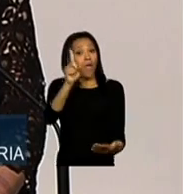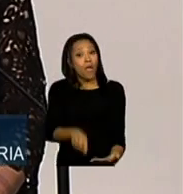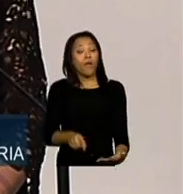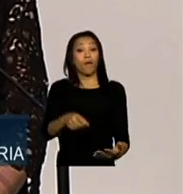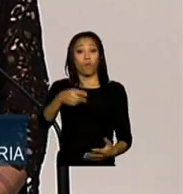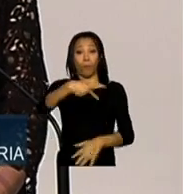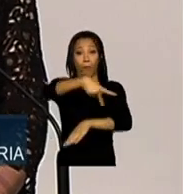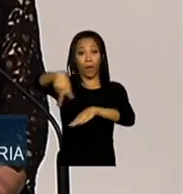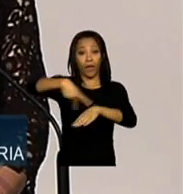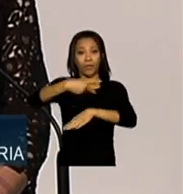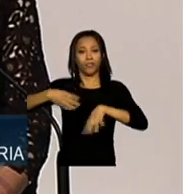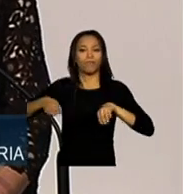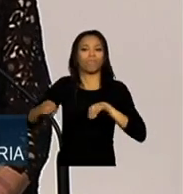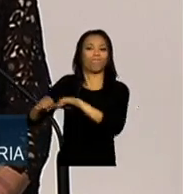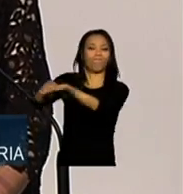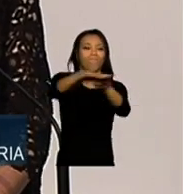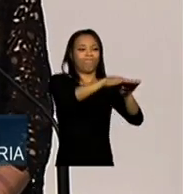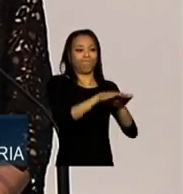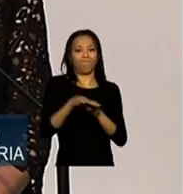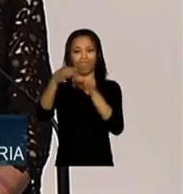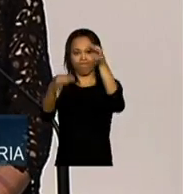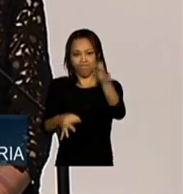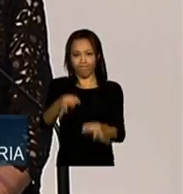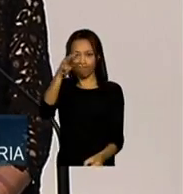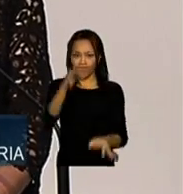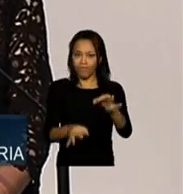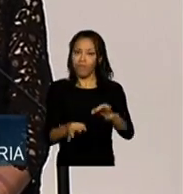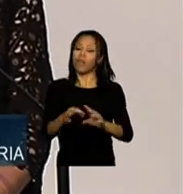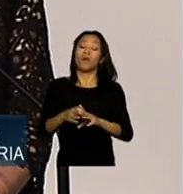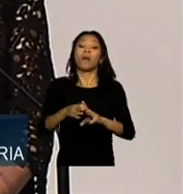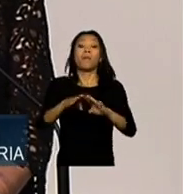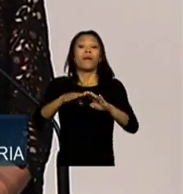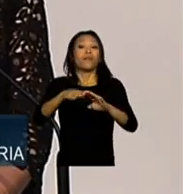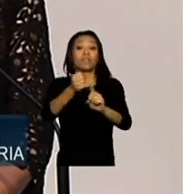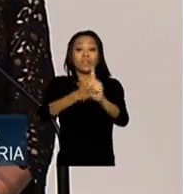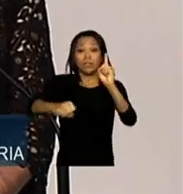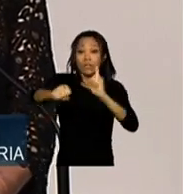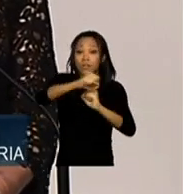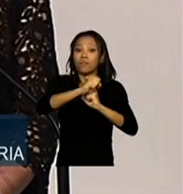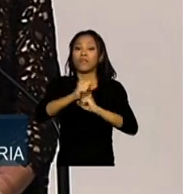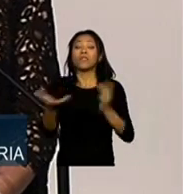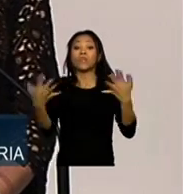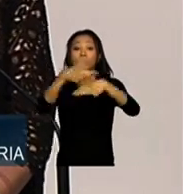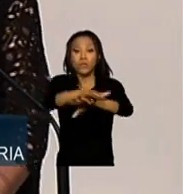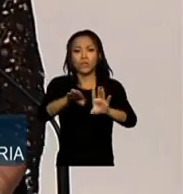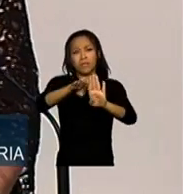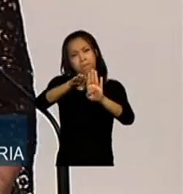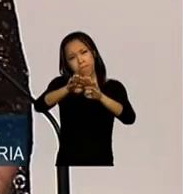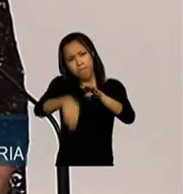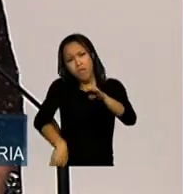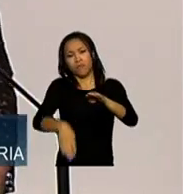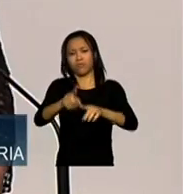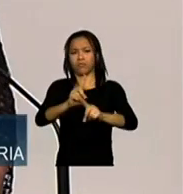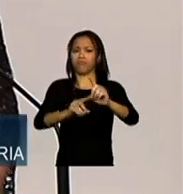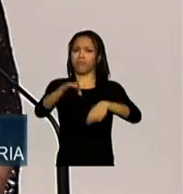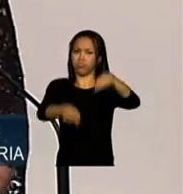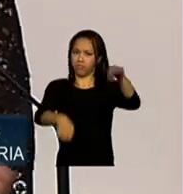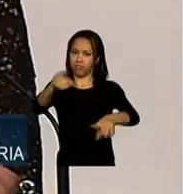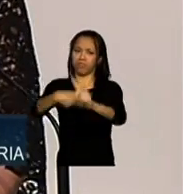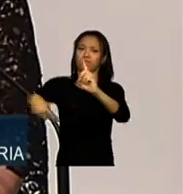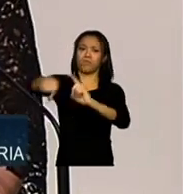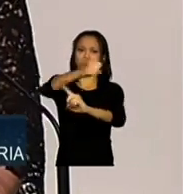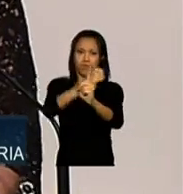justo, mais inclusivo, menos desigual e mais democrático. A continuidade